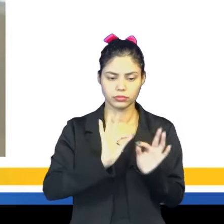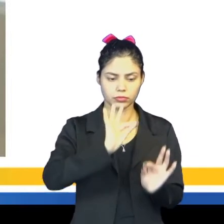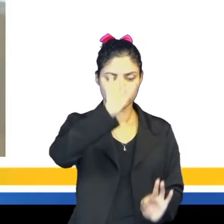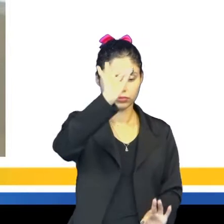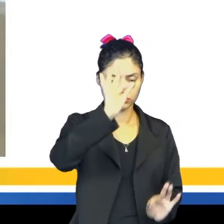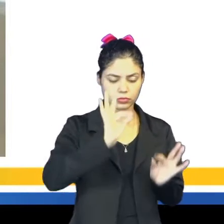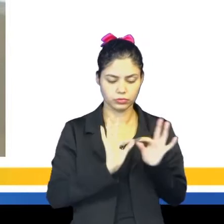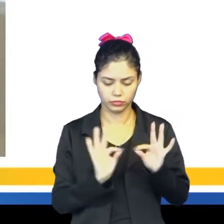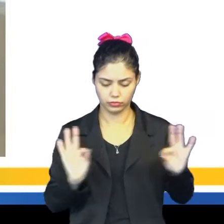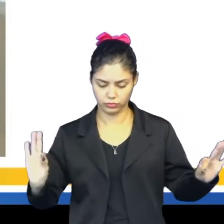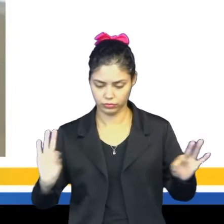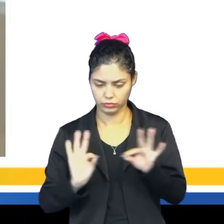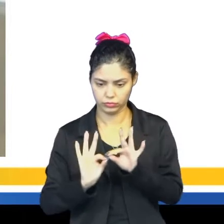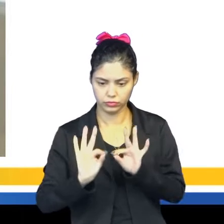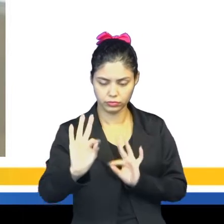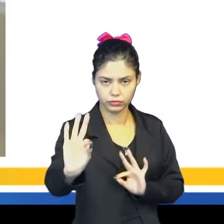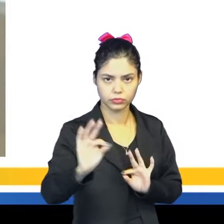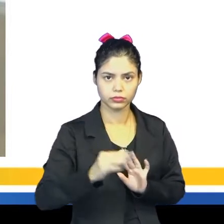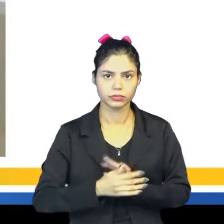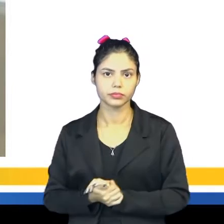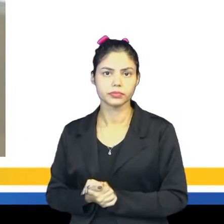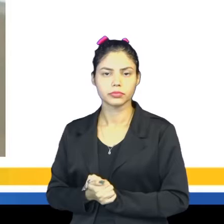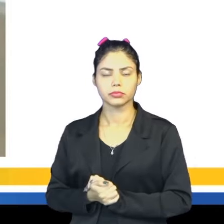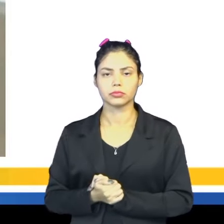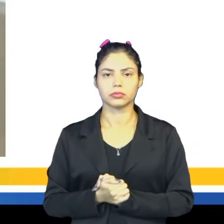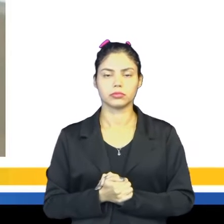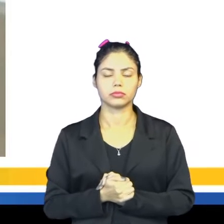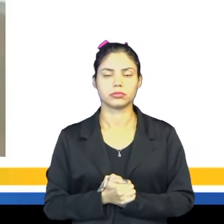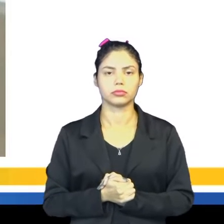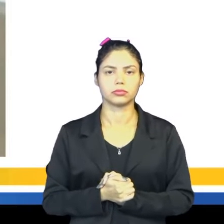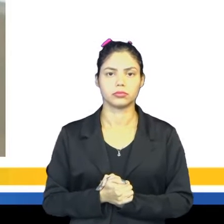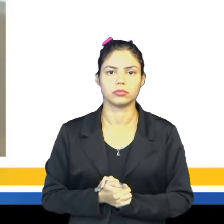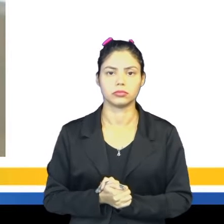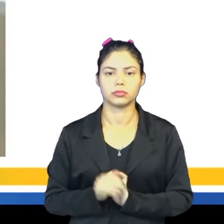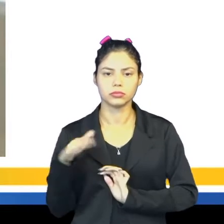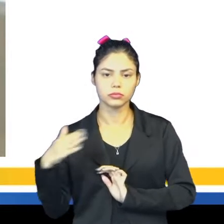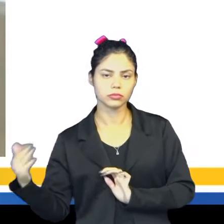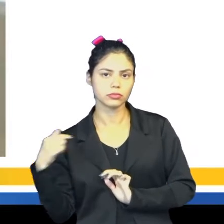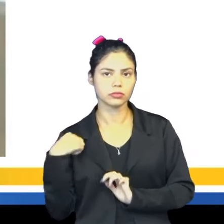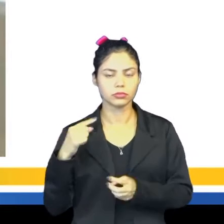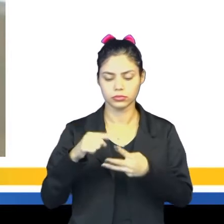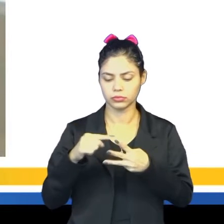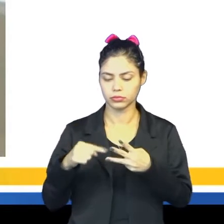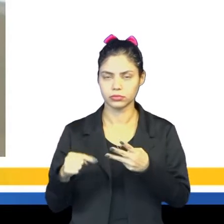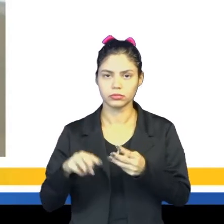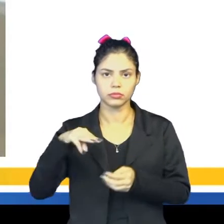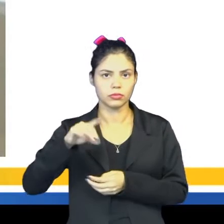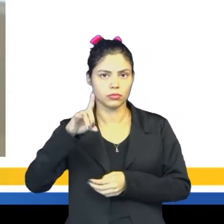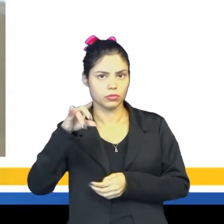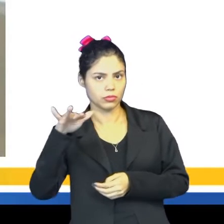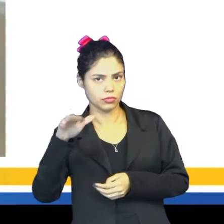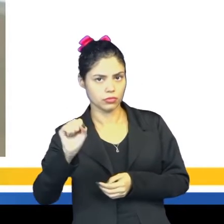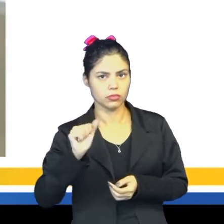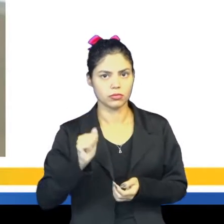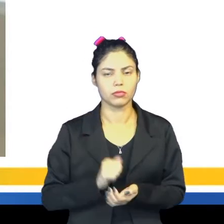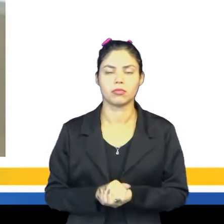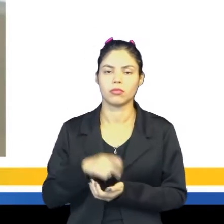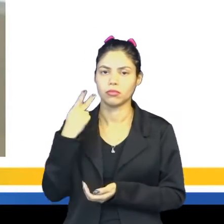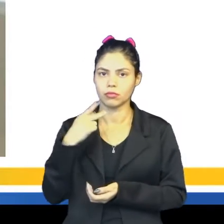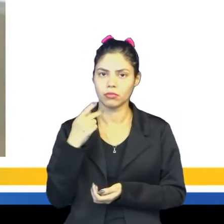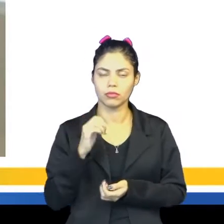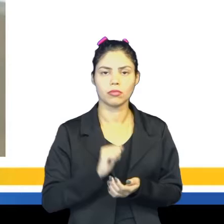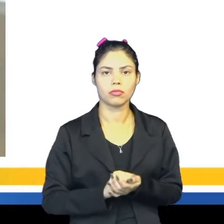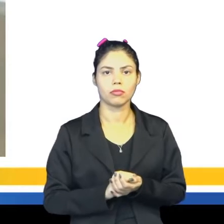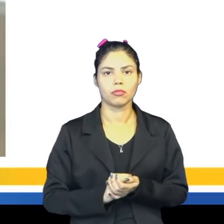Comprimento vezes a largura vezes a altura. Tá? Então, quando nós temos 3 medidas, nós estamos falando de medida